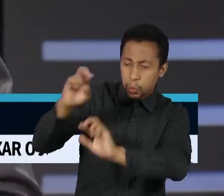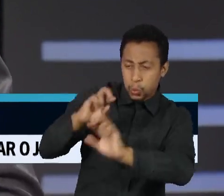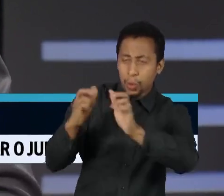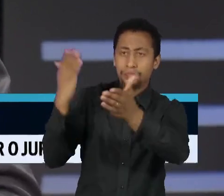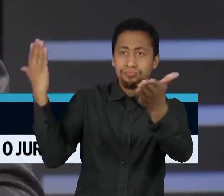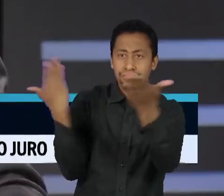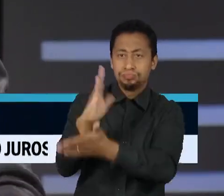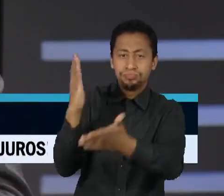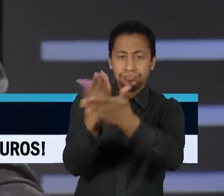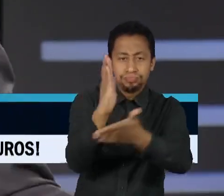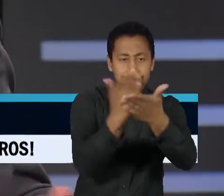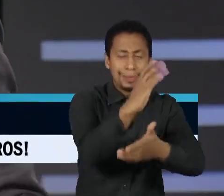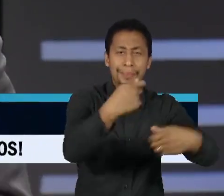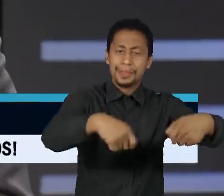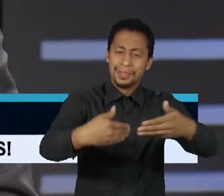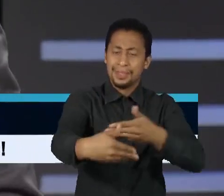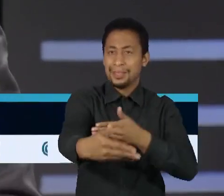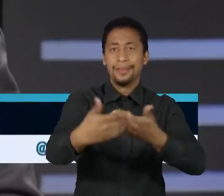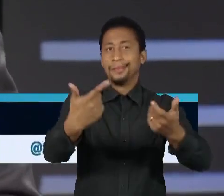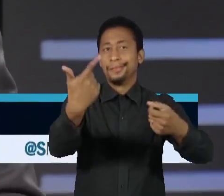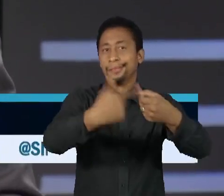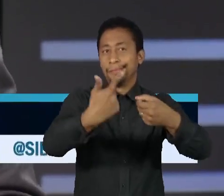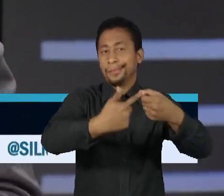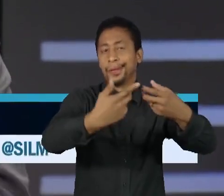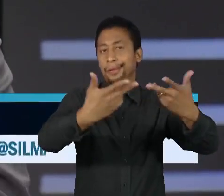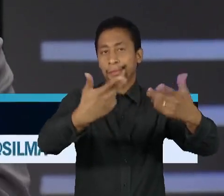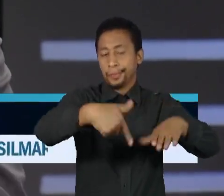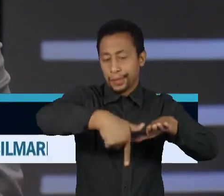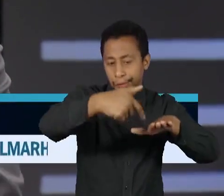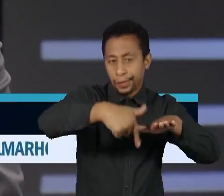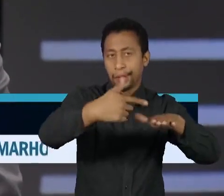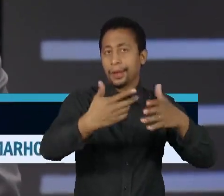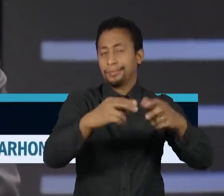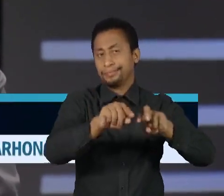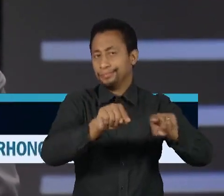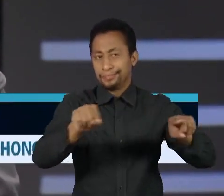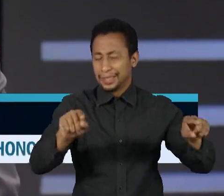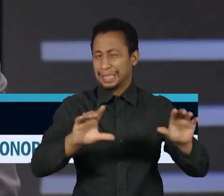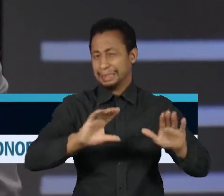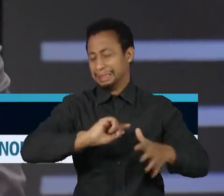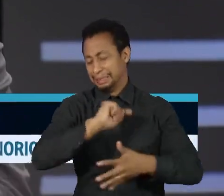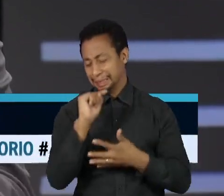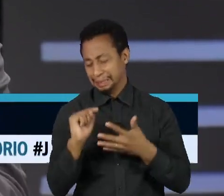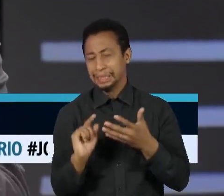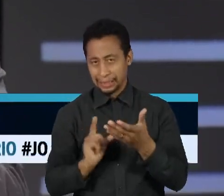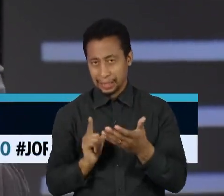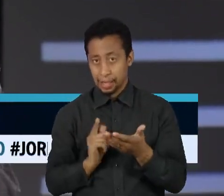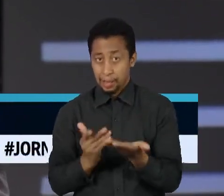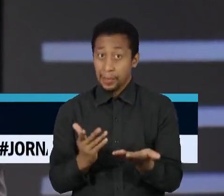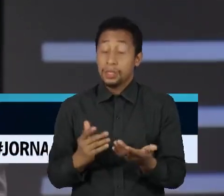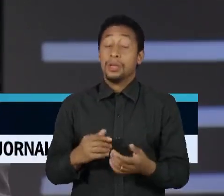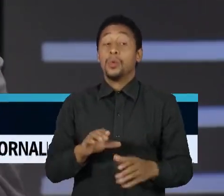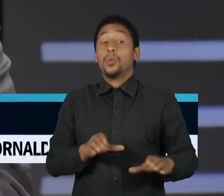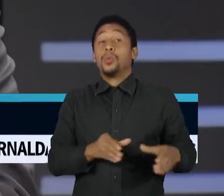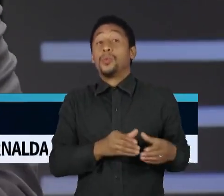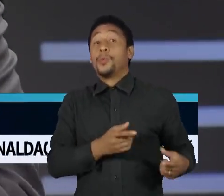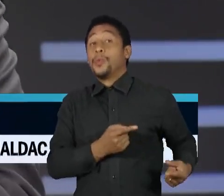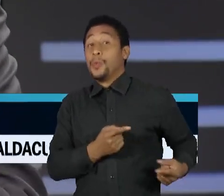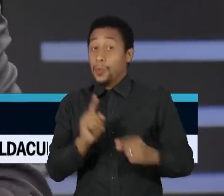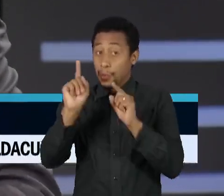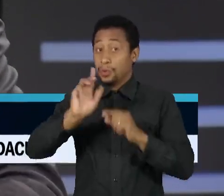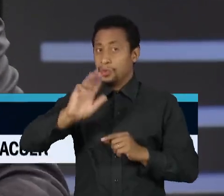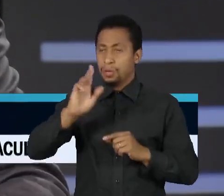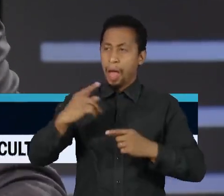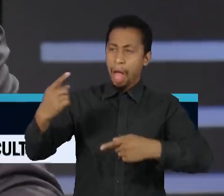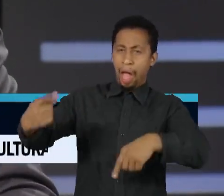outros processos e outras discussões tem preço de petróleo tem um monte de coisa no meio é claro que uma parte do desejo da Oposição não é discutir o caso mas é